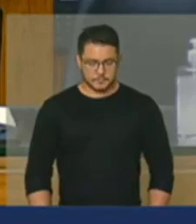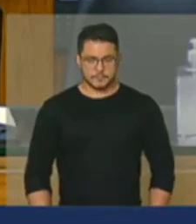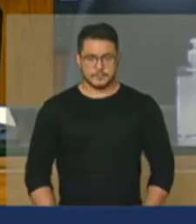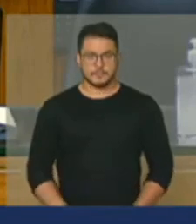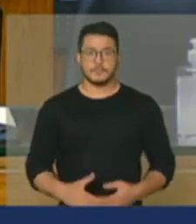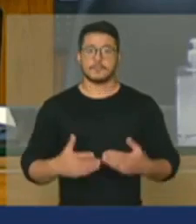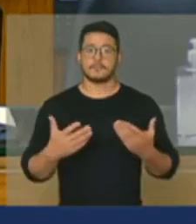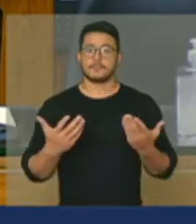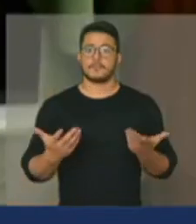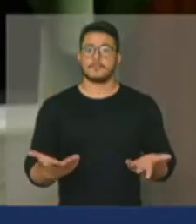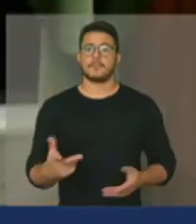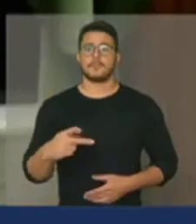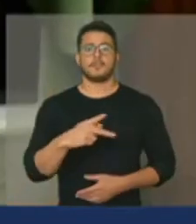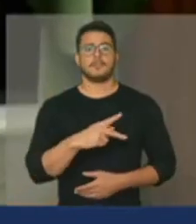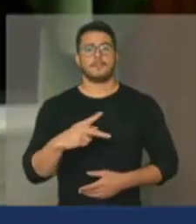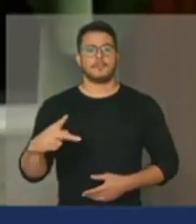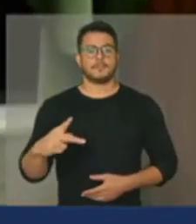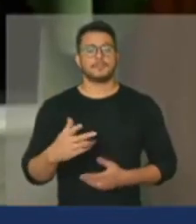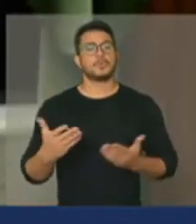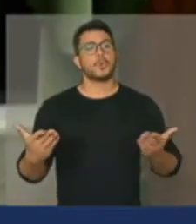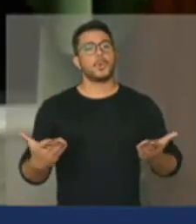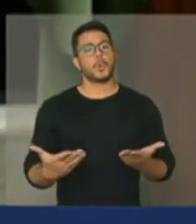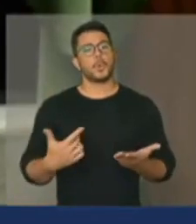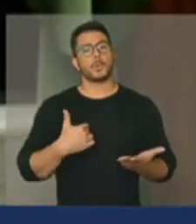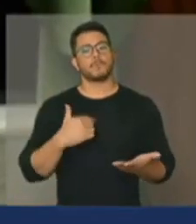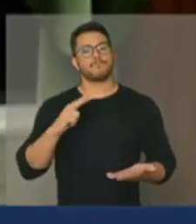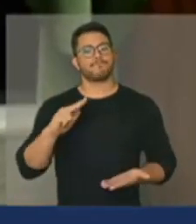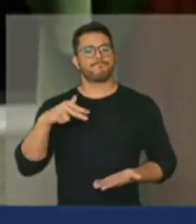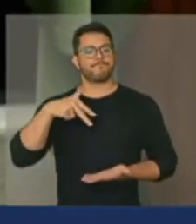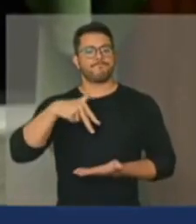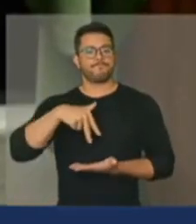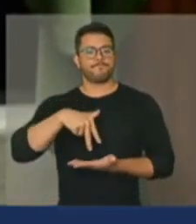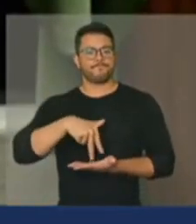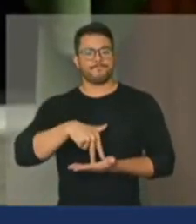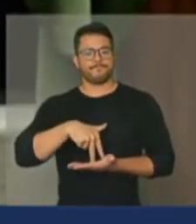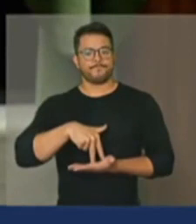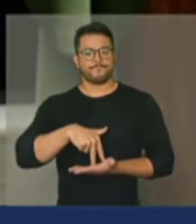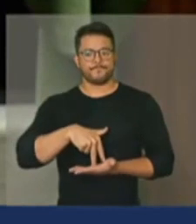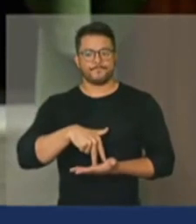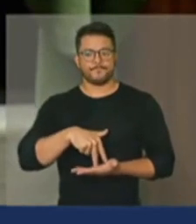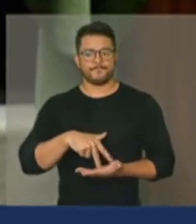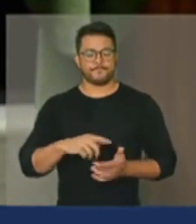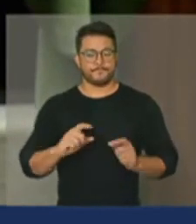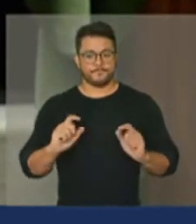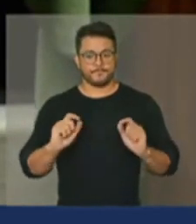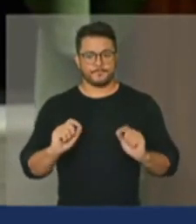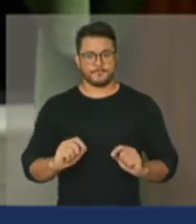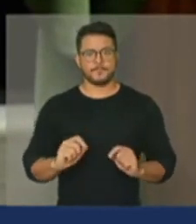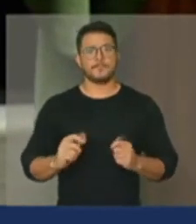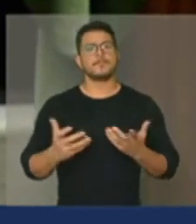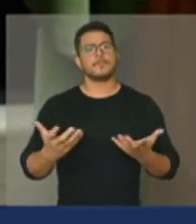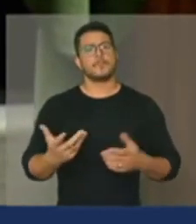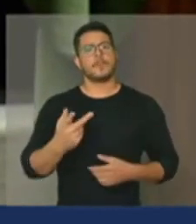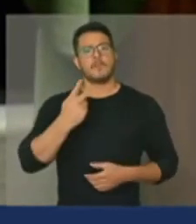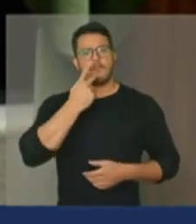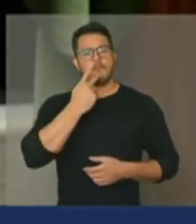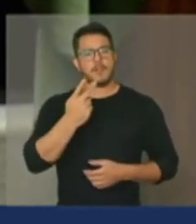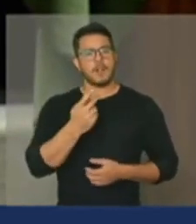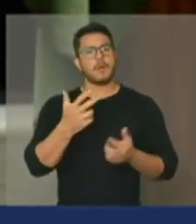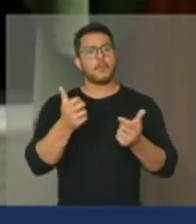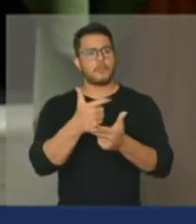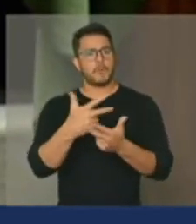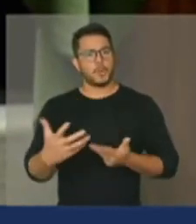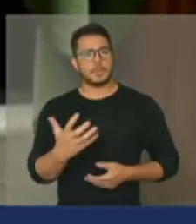Eu hoje ocupo a tribuna porque quero fazer uma denúncia de um ato